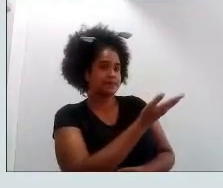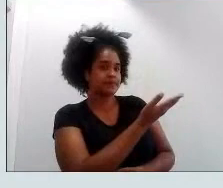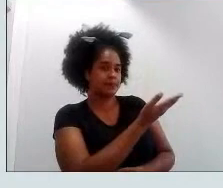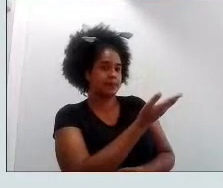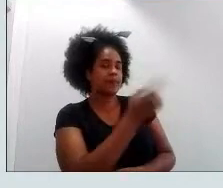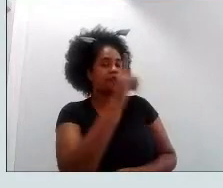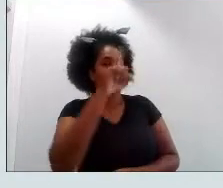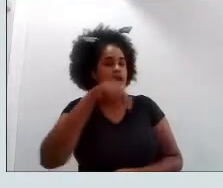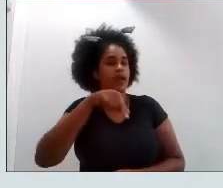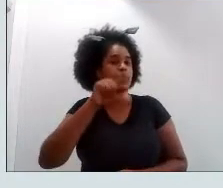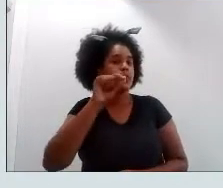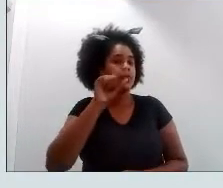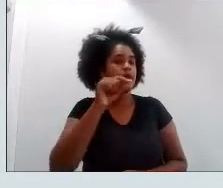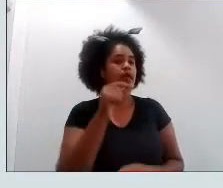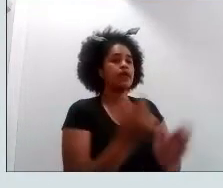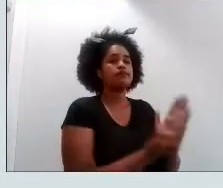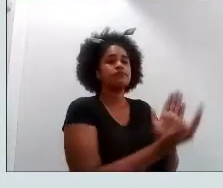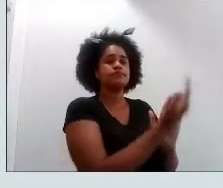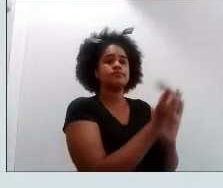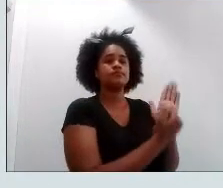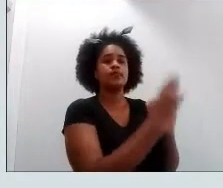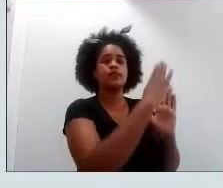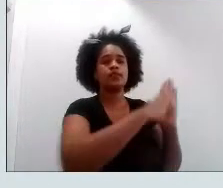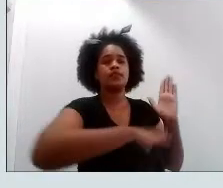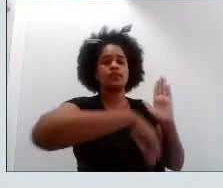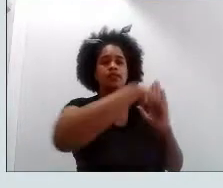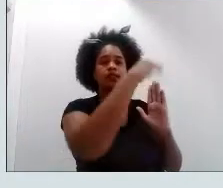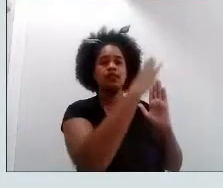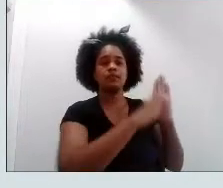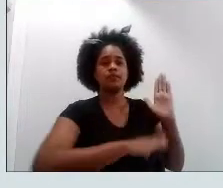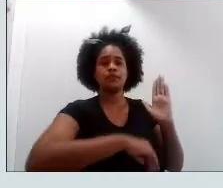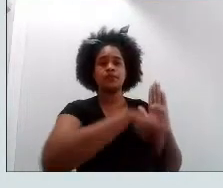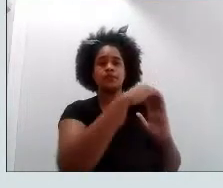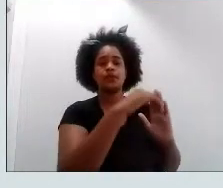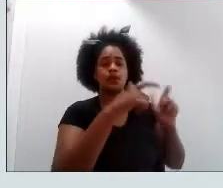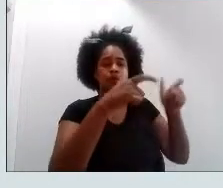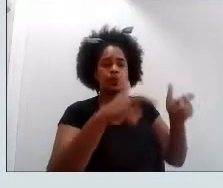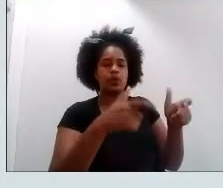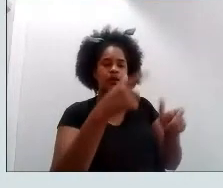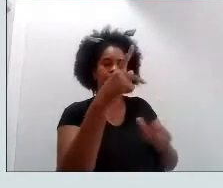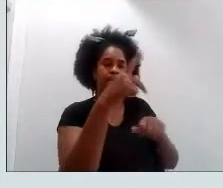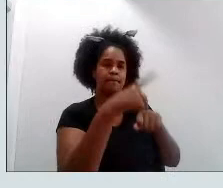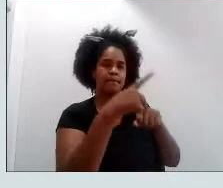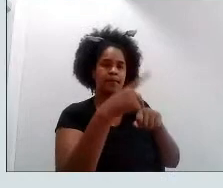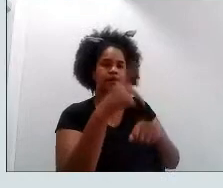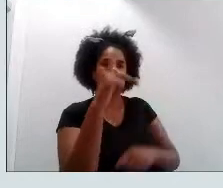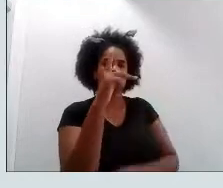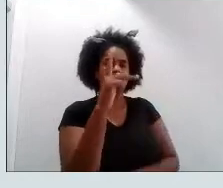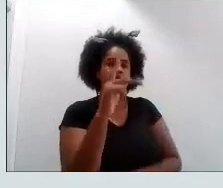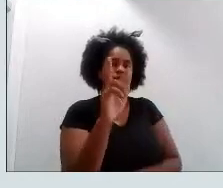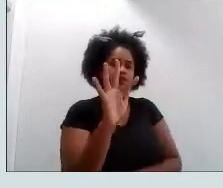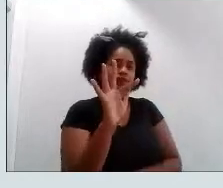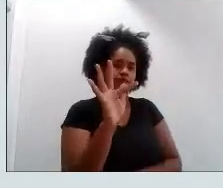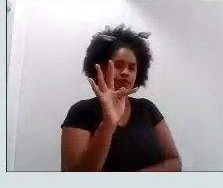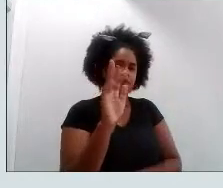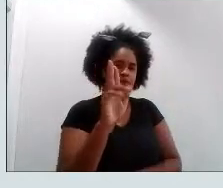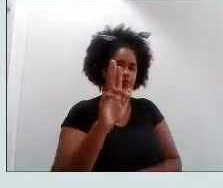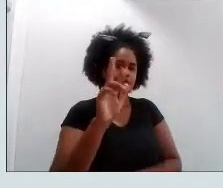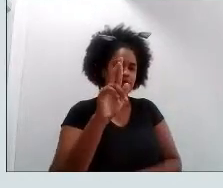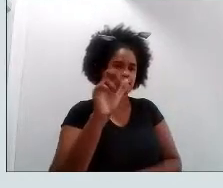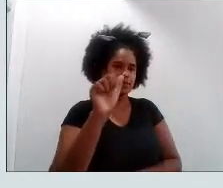registro de uma pintura do sítio de Pedra Furada, e aí a gente vai vendo como era a linguagem que